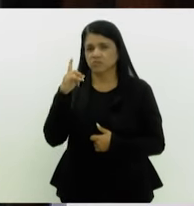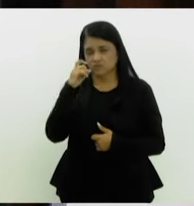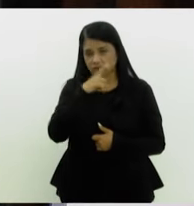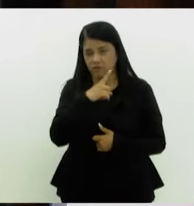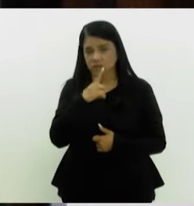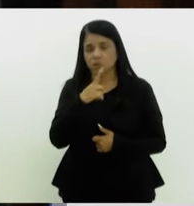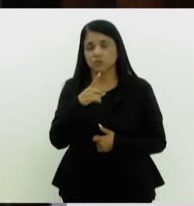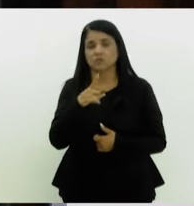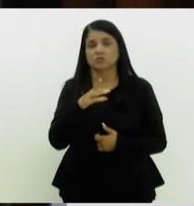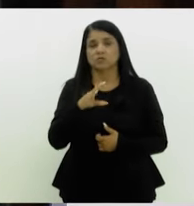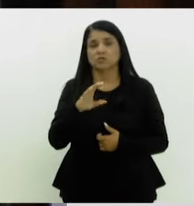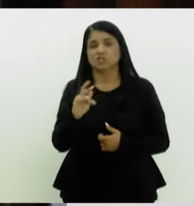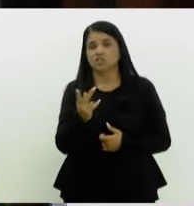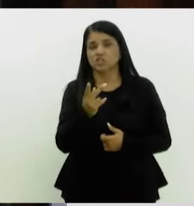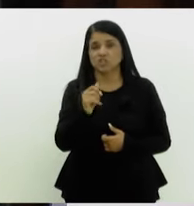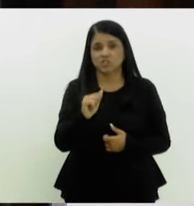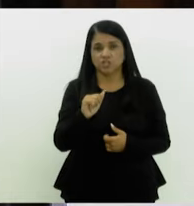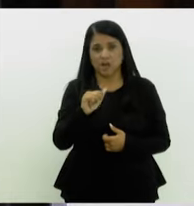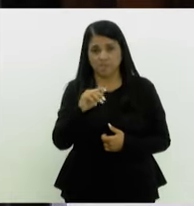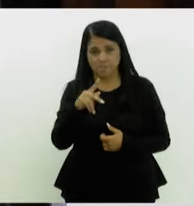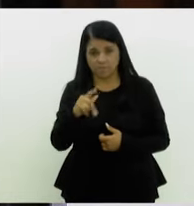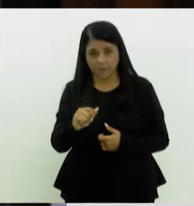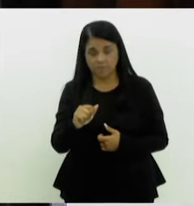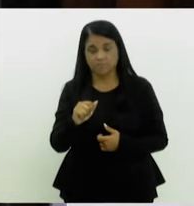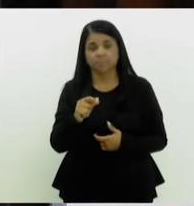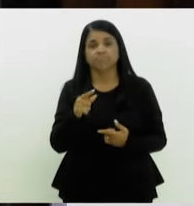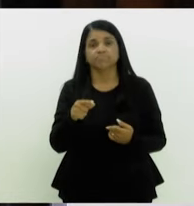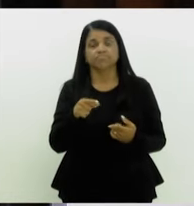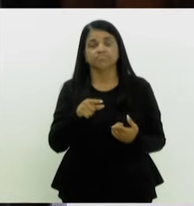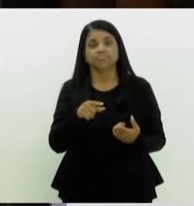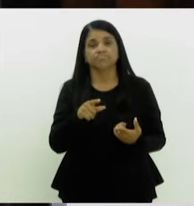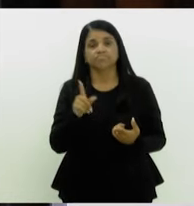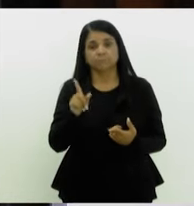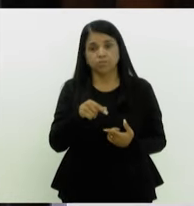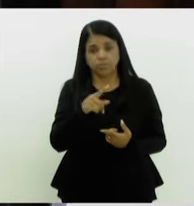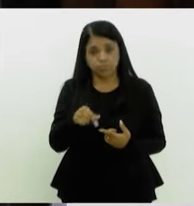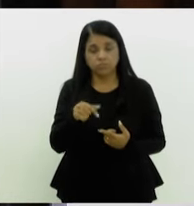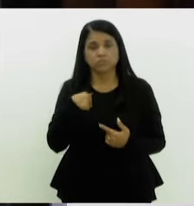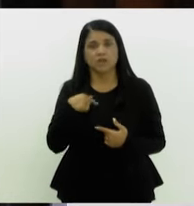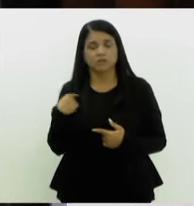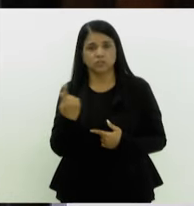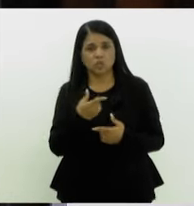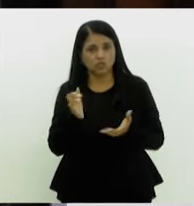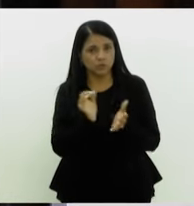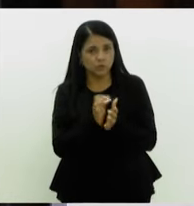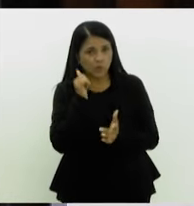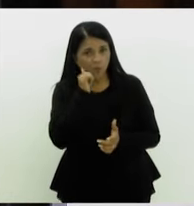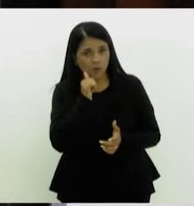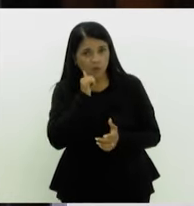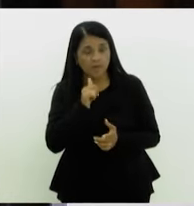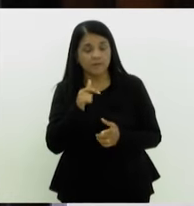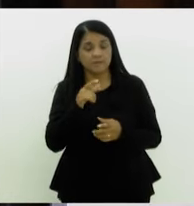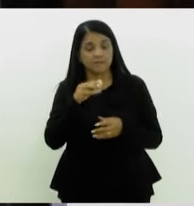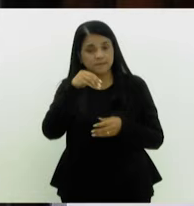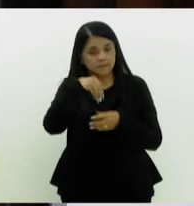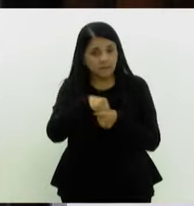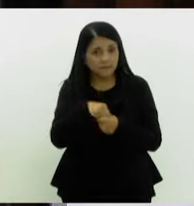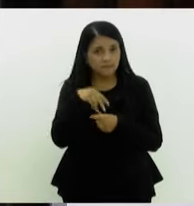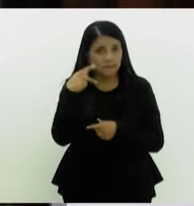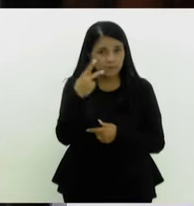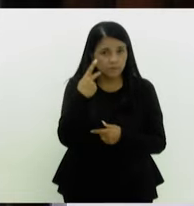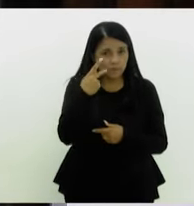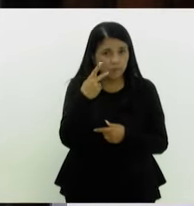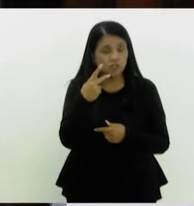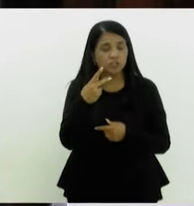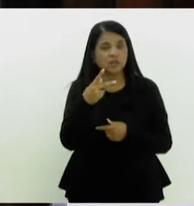Dilene mas nós mulheres Temos que enfrentar uma situação as mulheres na política sempre foram chamadas para ser